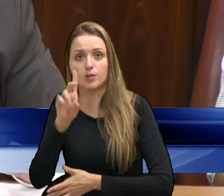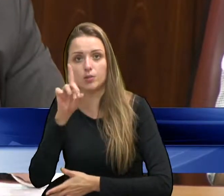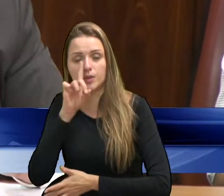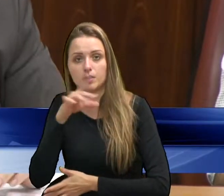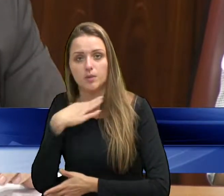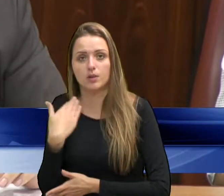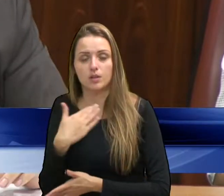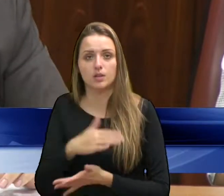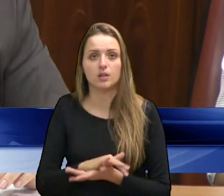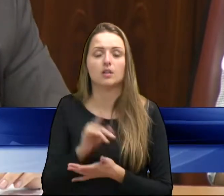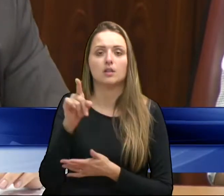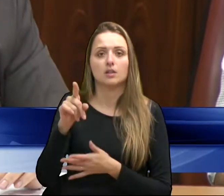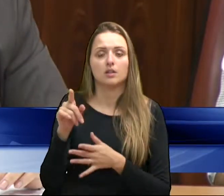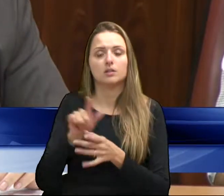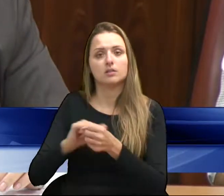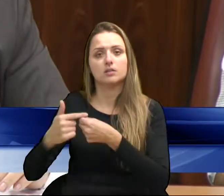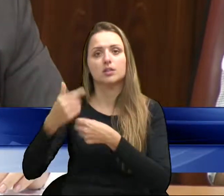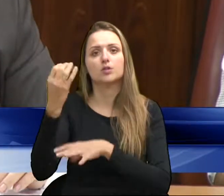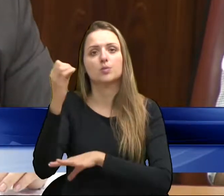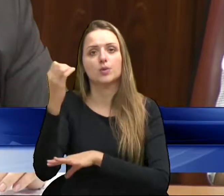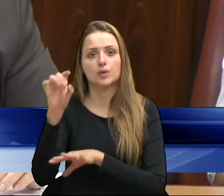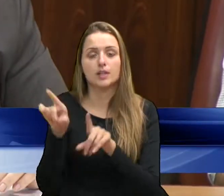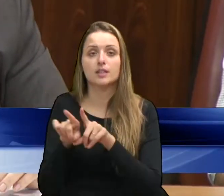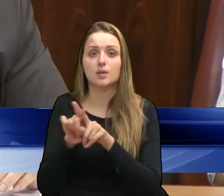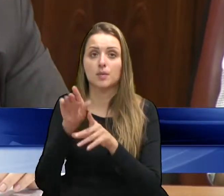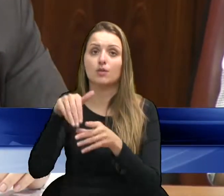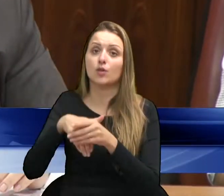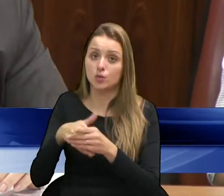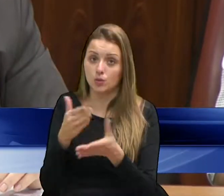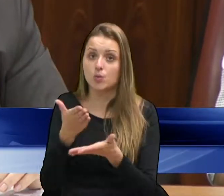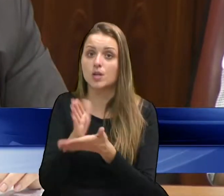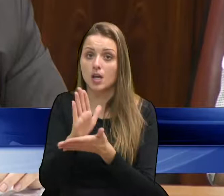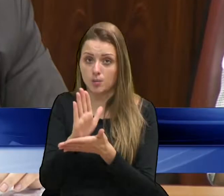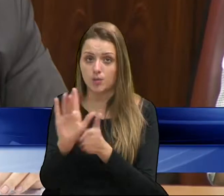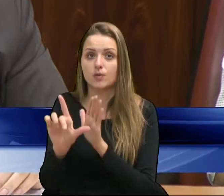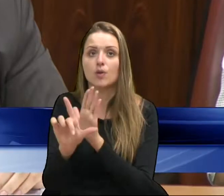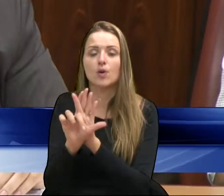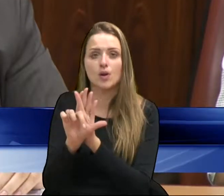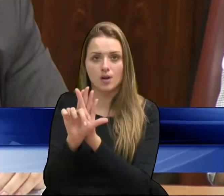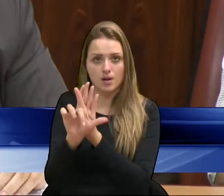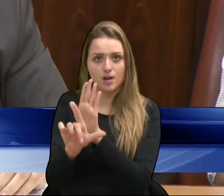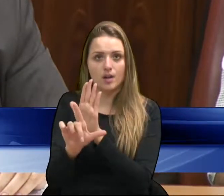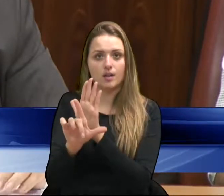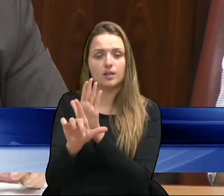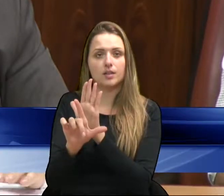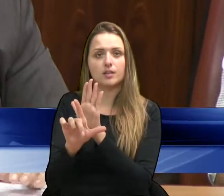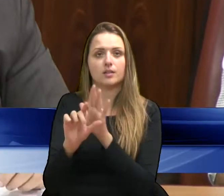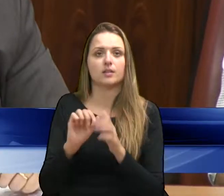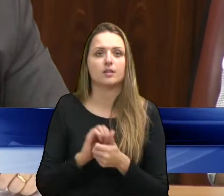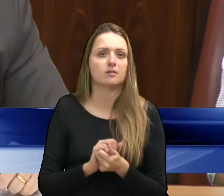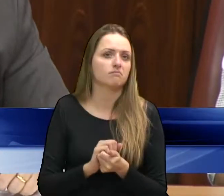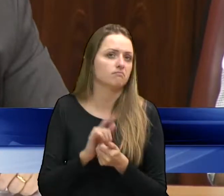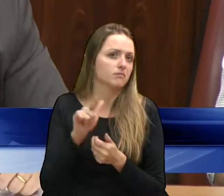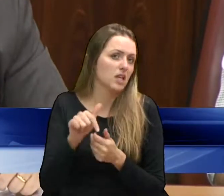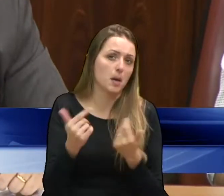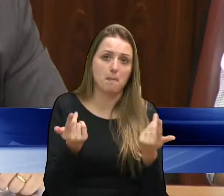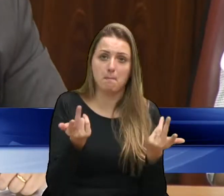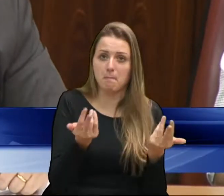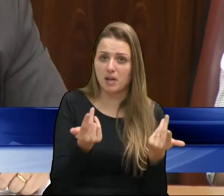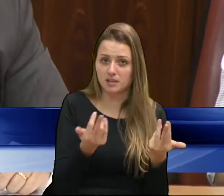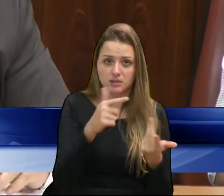recentíssimo, também foi votado e aprovado essa legislação, né, muito similar à